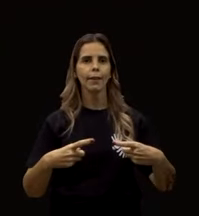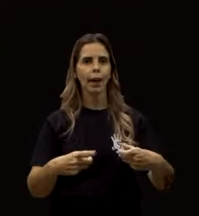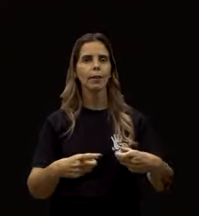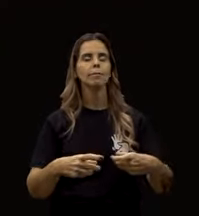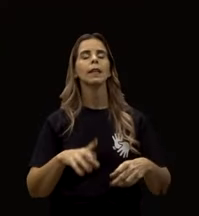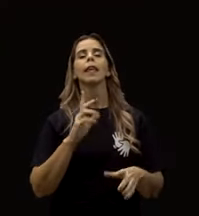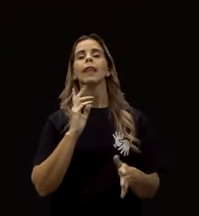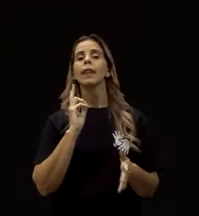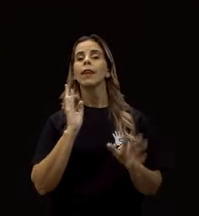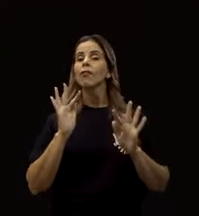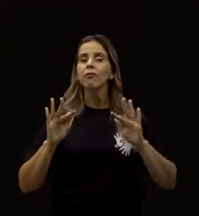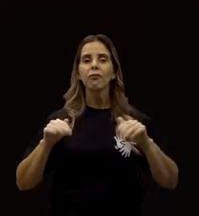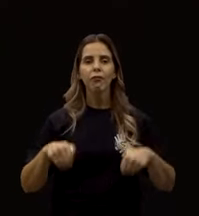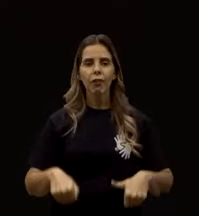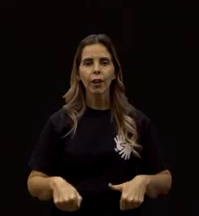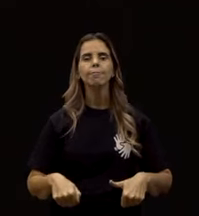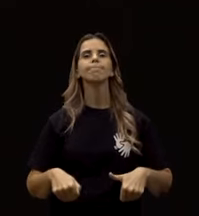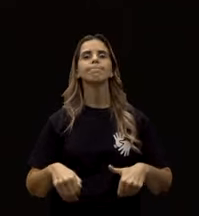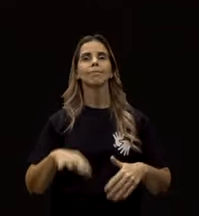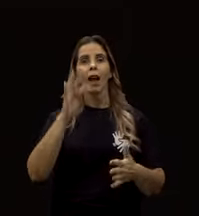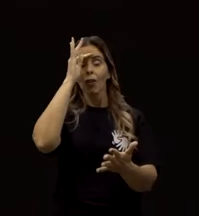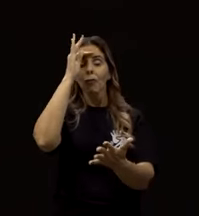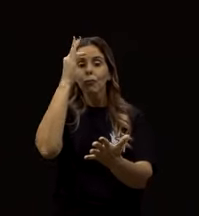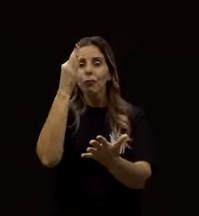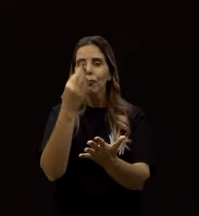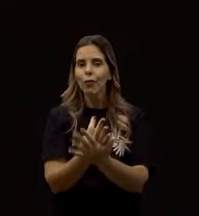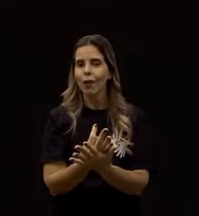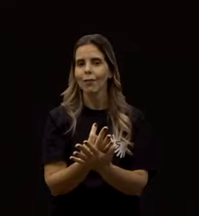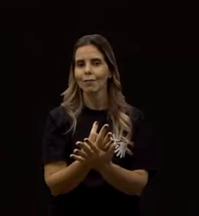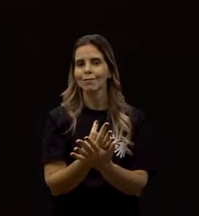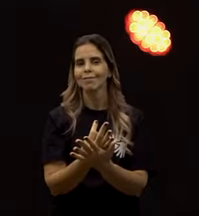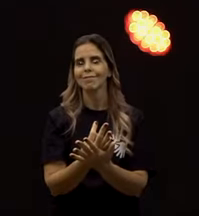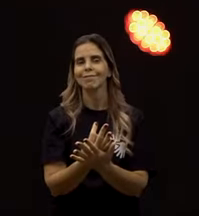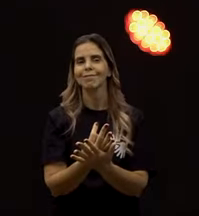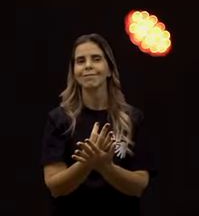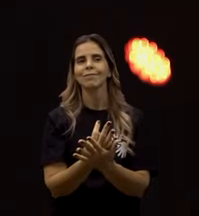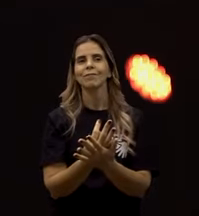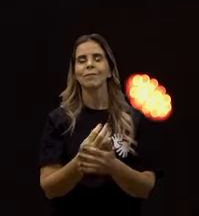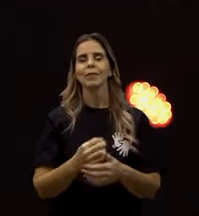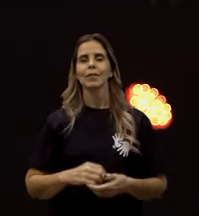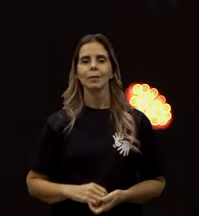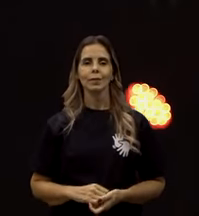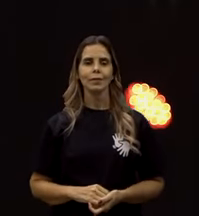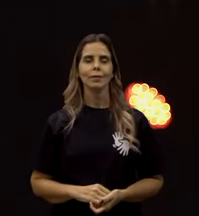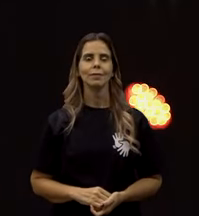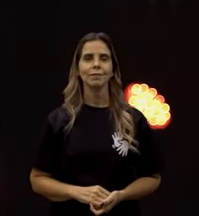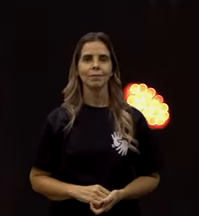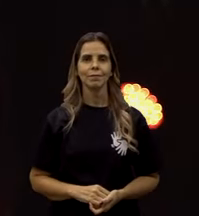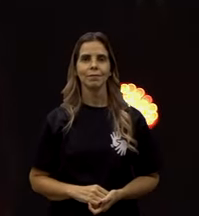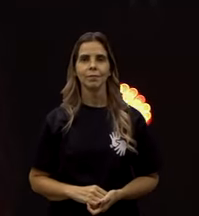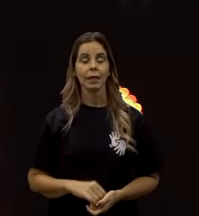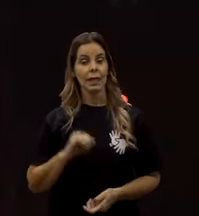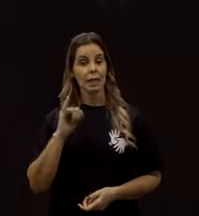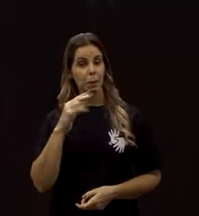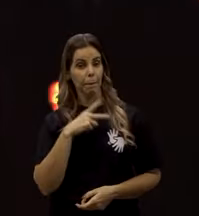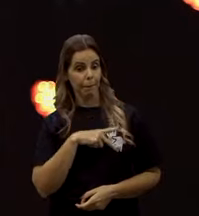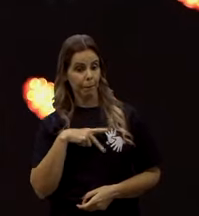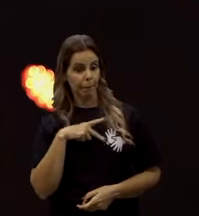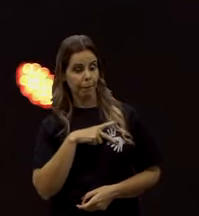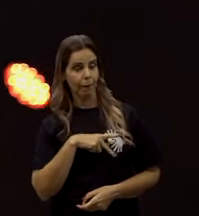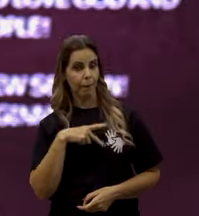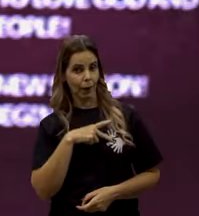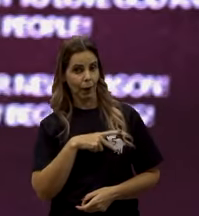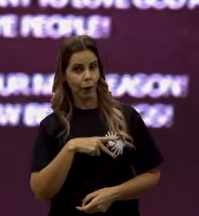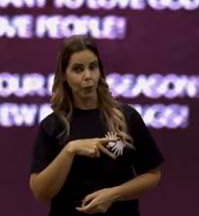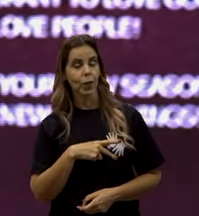corrida guardei a fé olha que coisa linda combati o bom ou seja se Paulo vai falar que existe